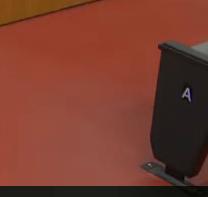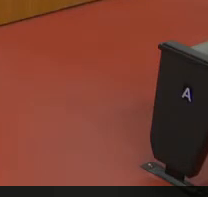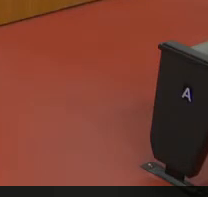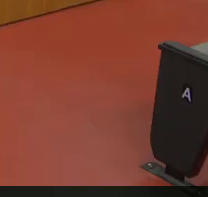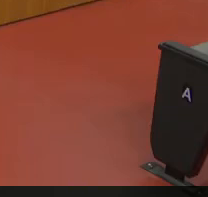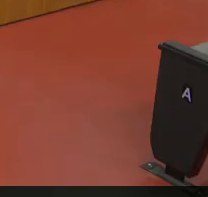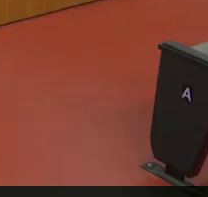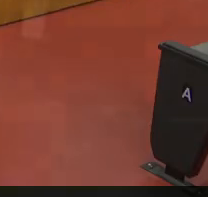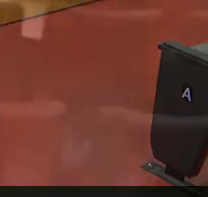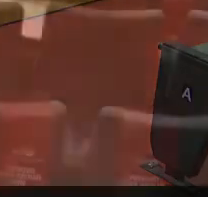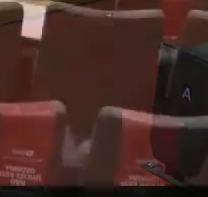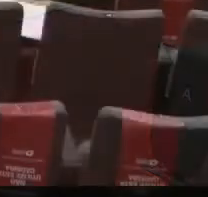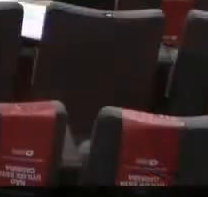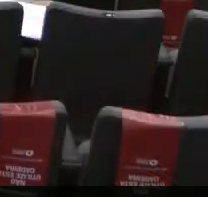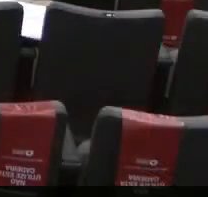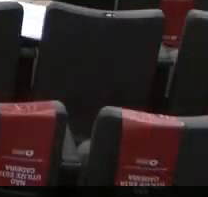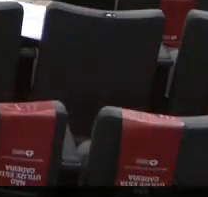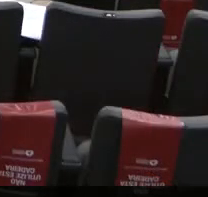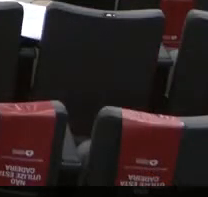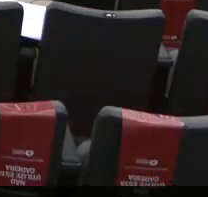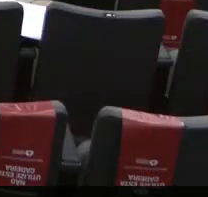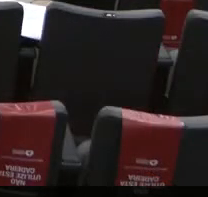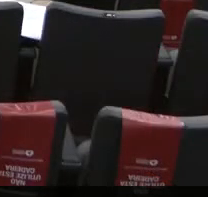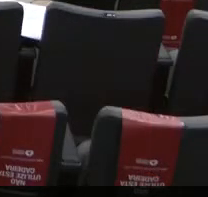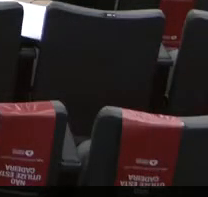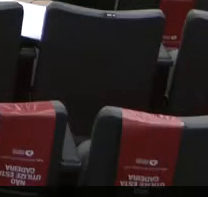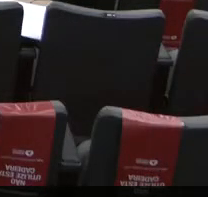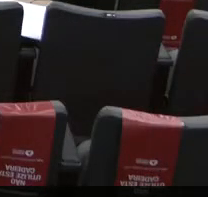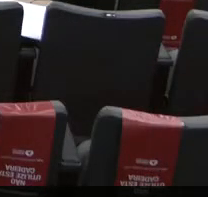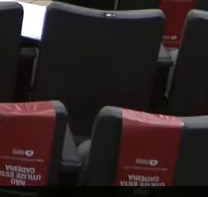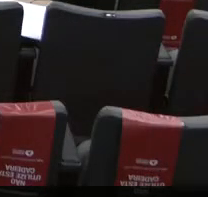aí E